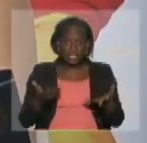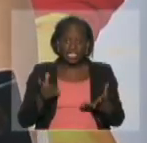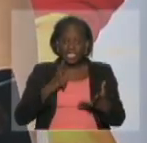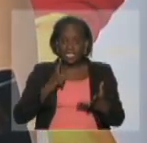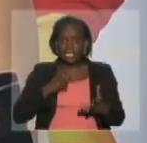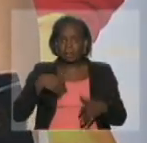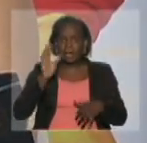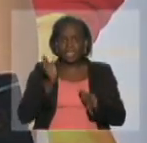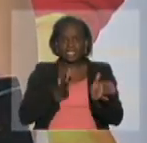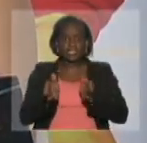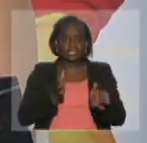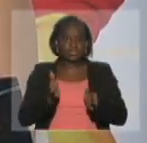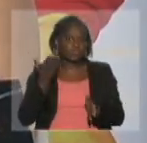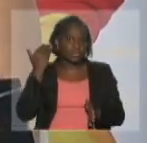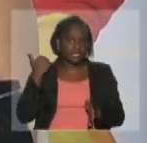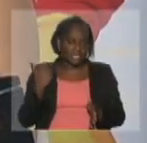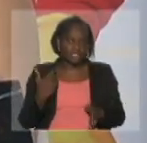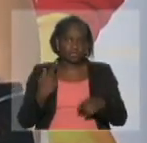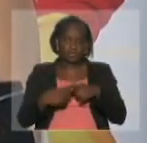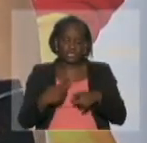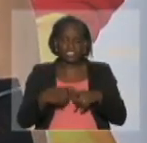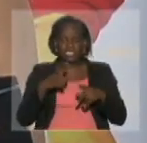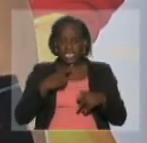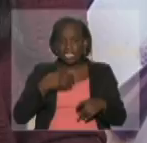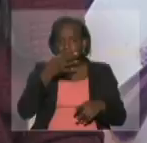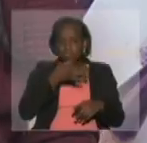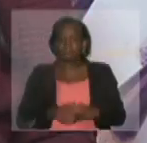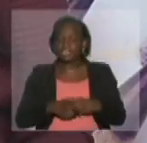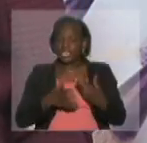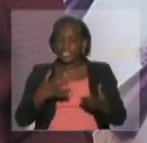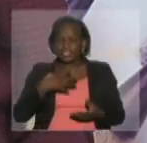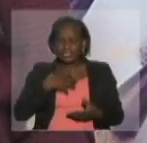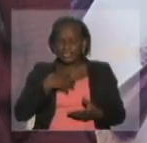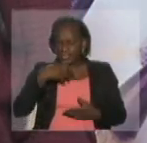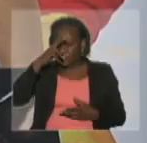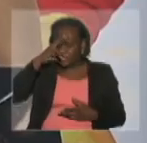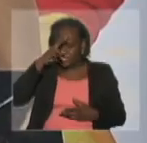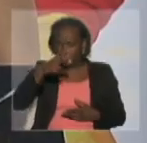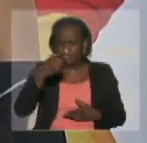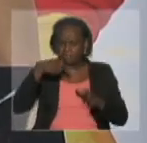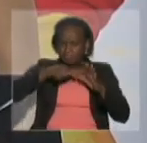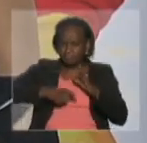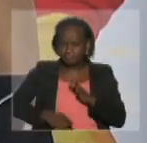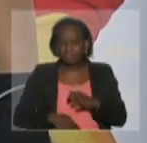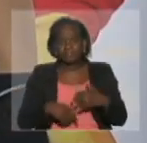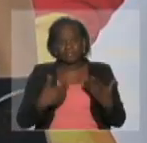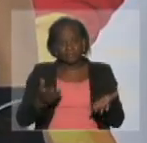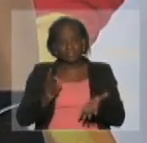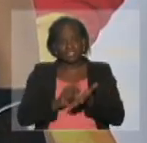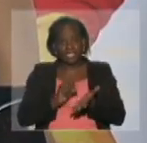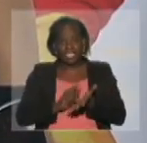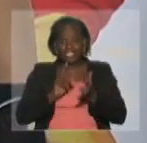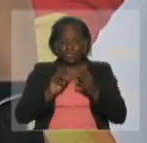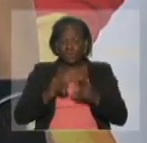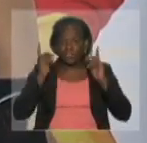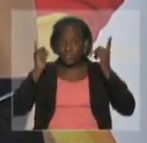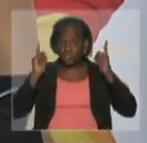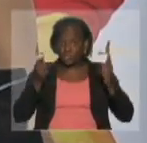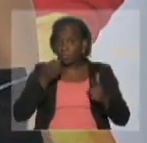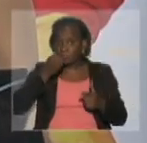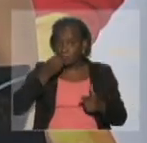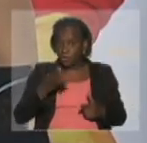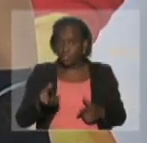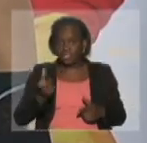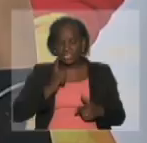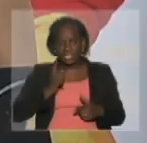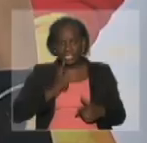mais acessível na época, porque já vinha pela oralidade. É visceral, né? Exatamente, assim, como uma boa aventura,